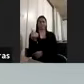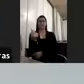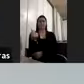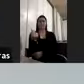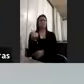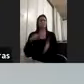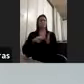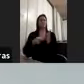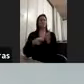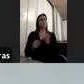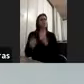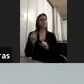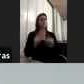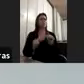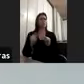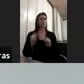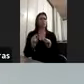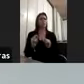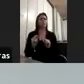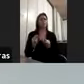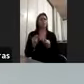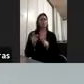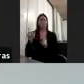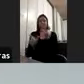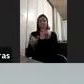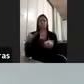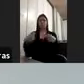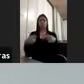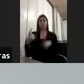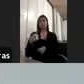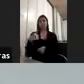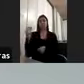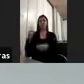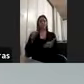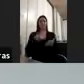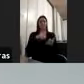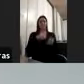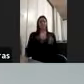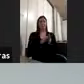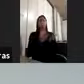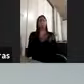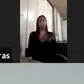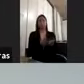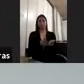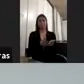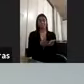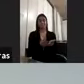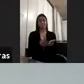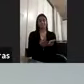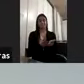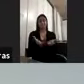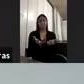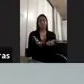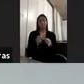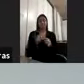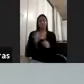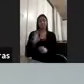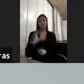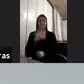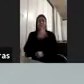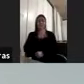significa demitir pessoas, né? Extinguir postos de trabalho, reduzir salários. Não